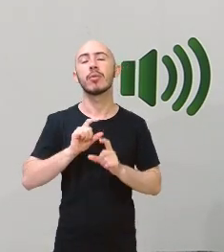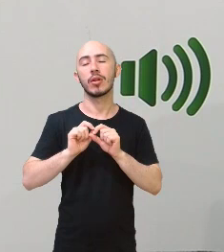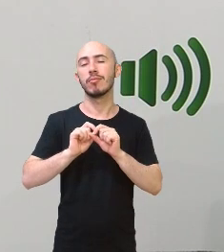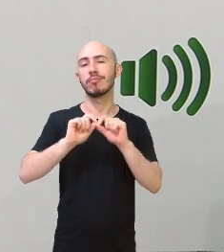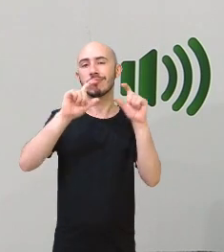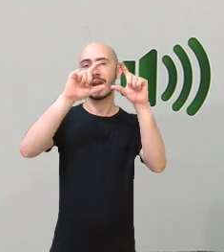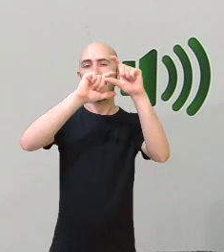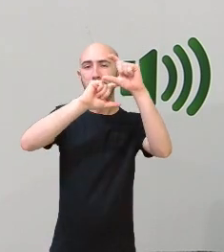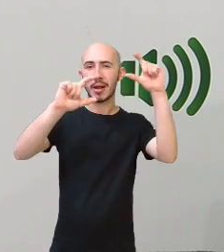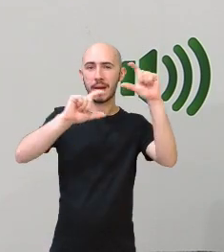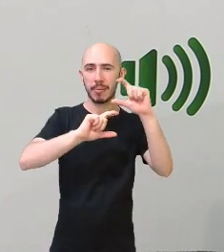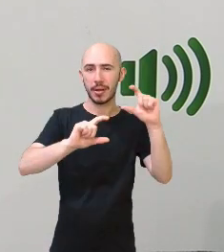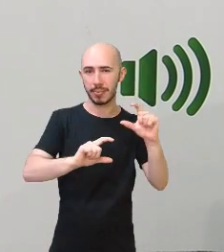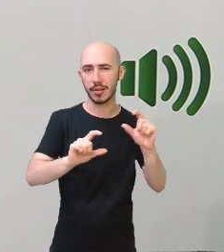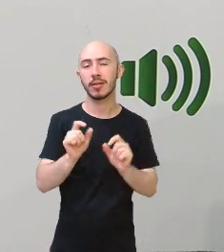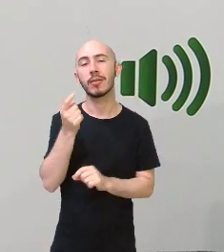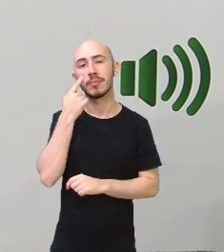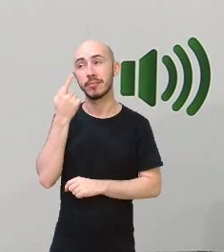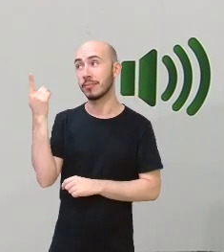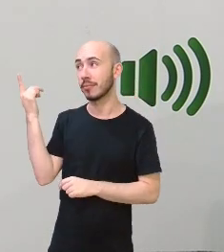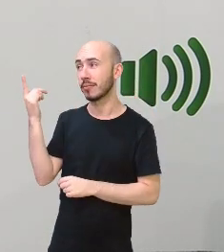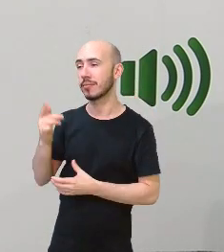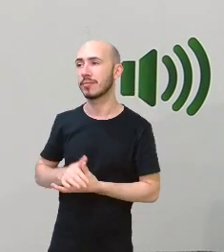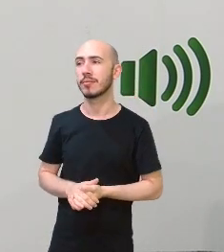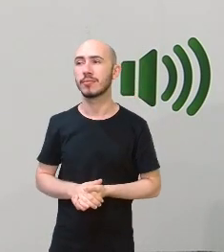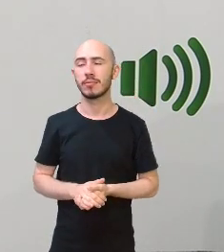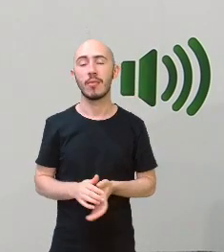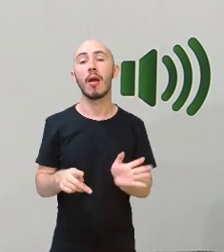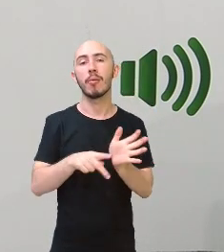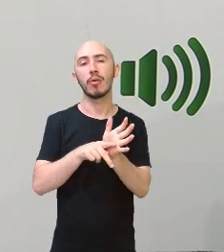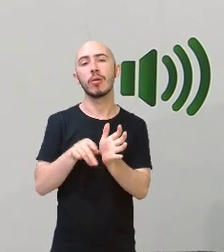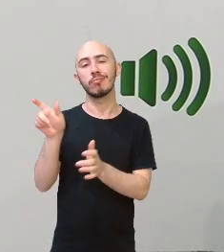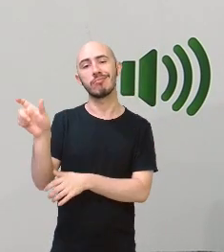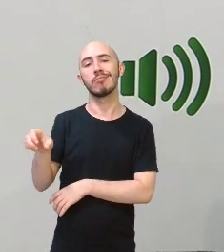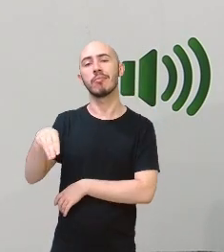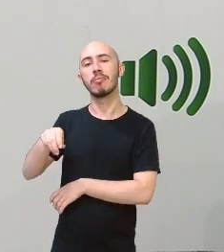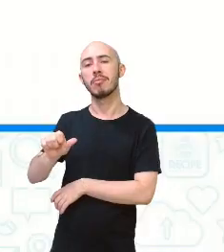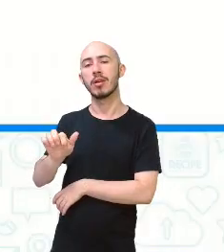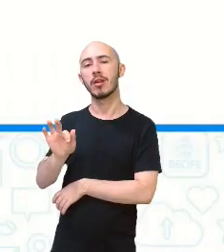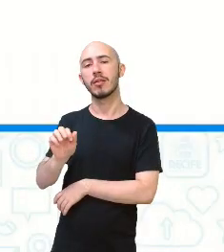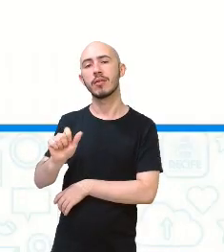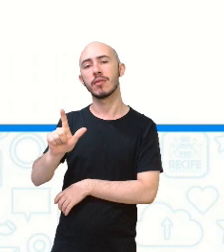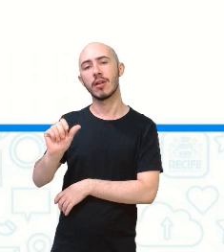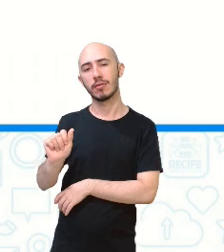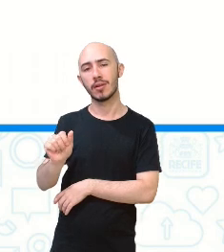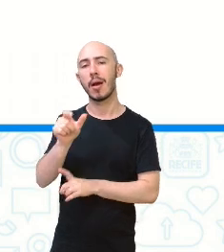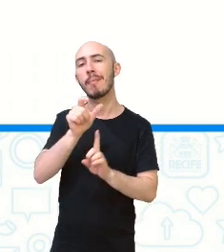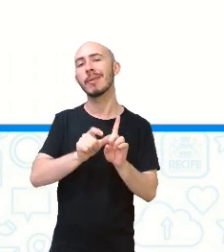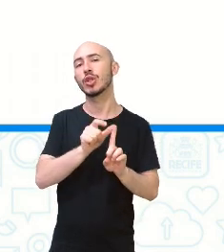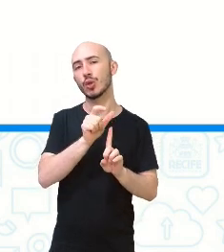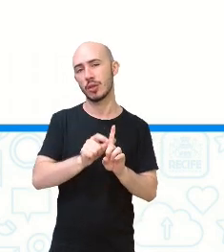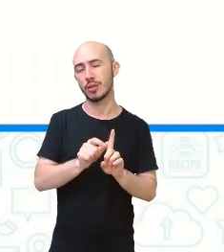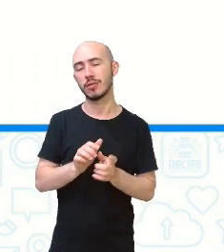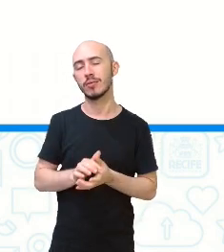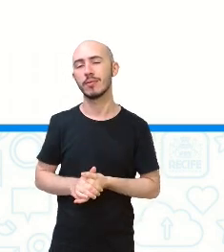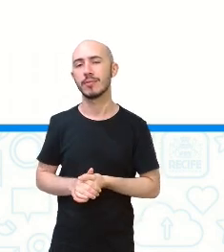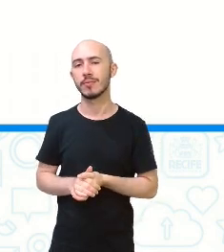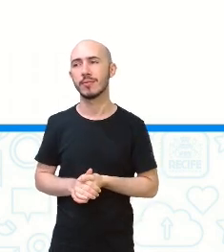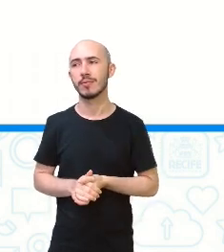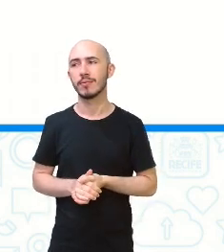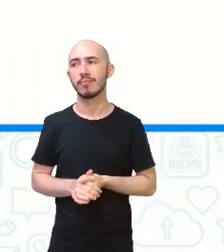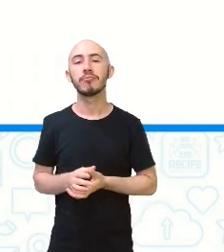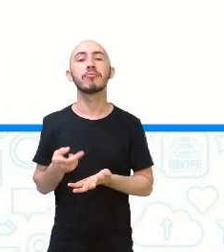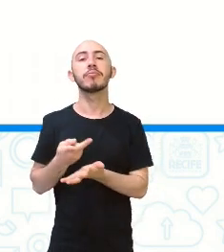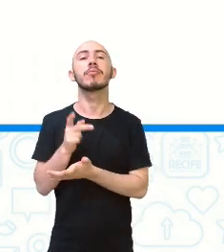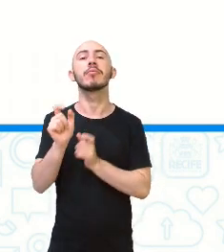HQ. Então, olha o que aconteceu. É da Mafalda. Então, olha o que está acontecendo.